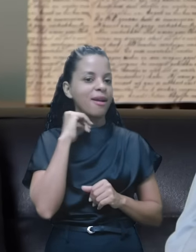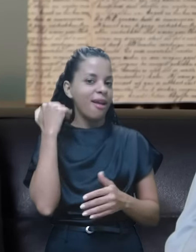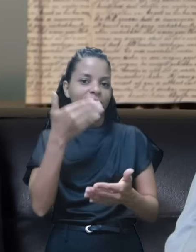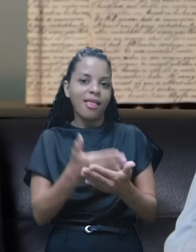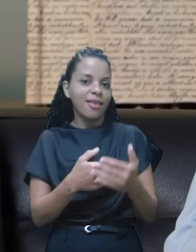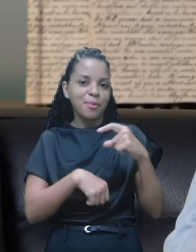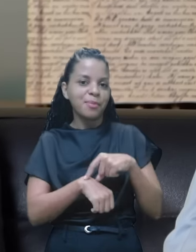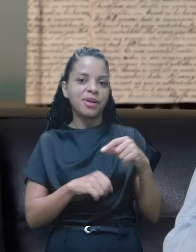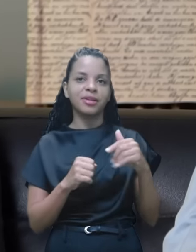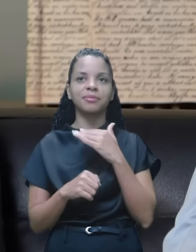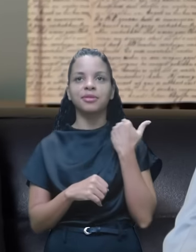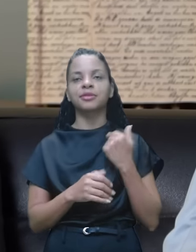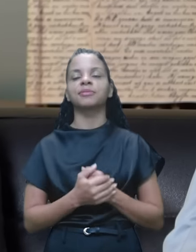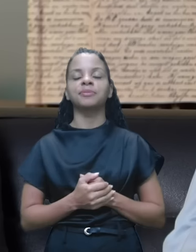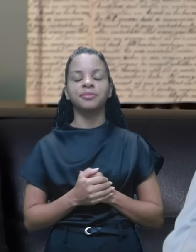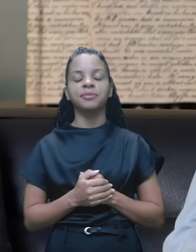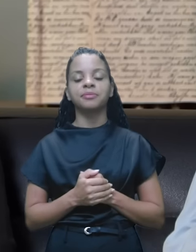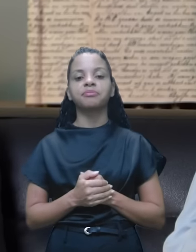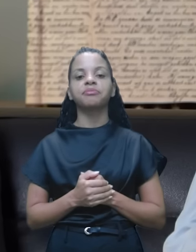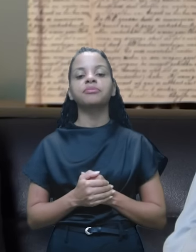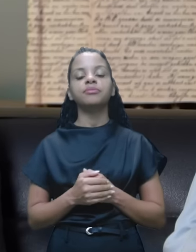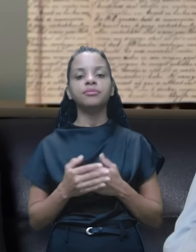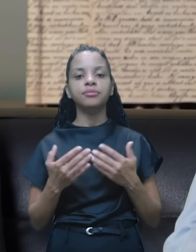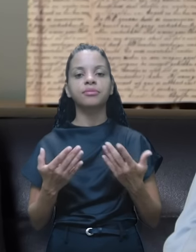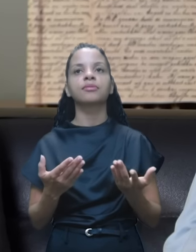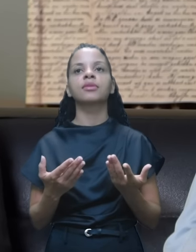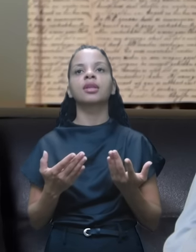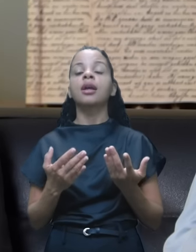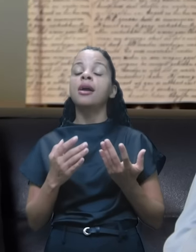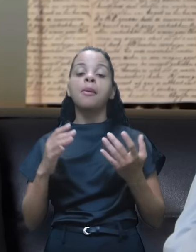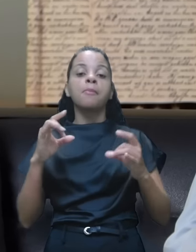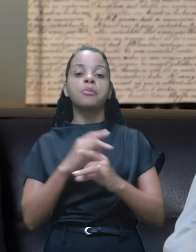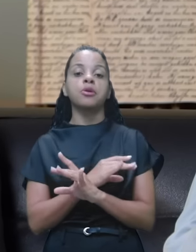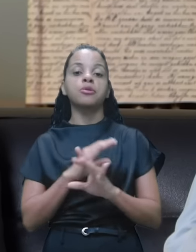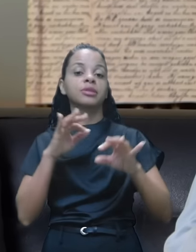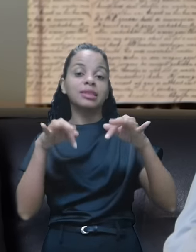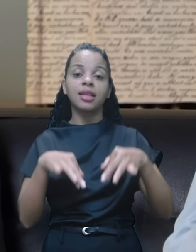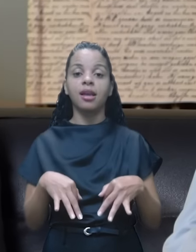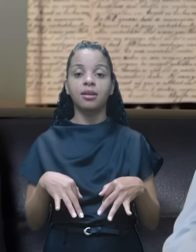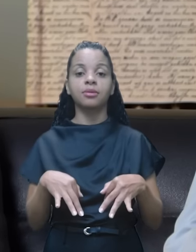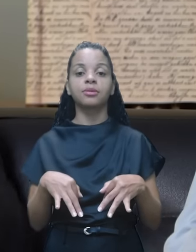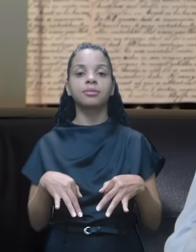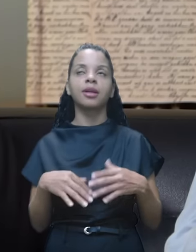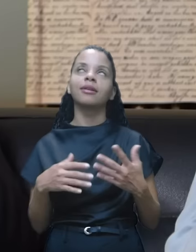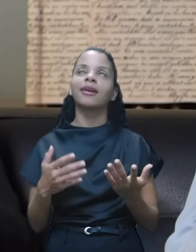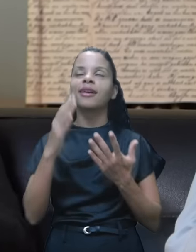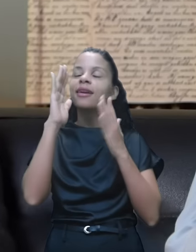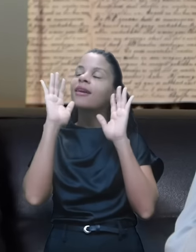ele ainda estava honrando seus pais. E está consumado. Graças a Deus, agradeço a Deus hoje porque